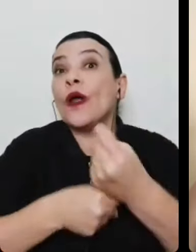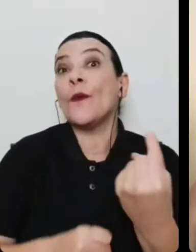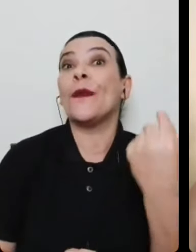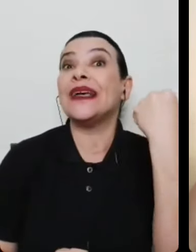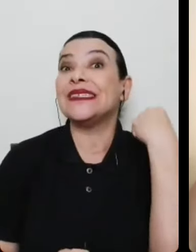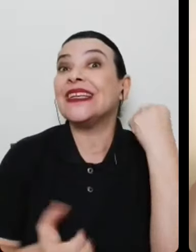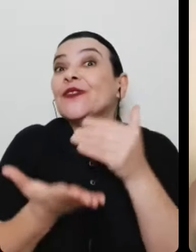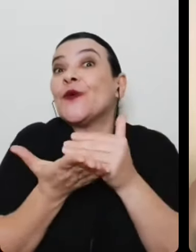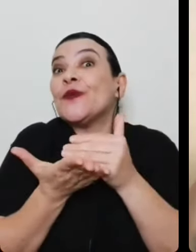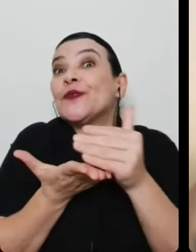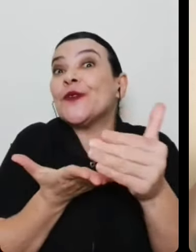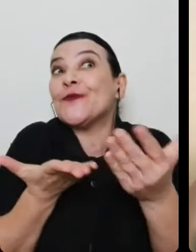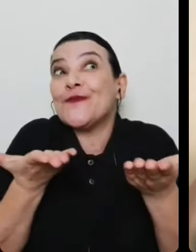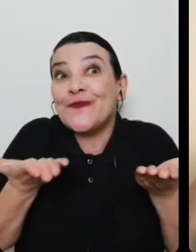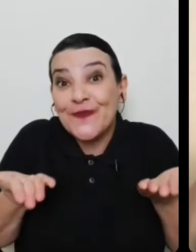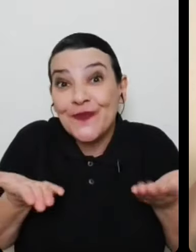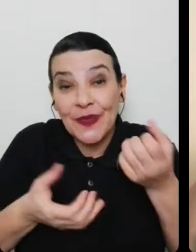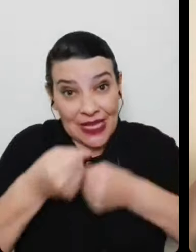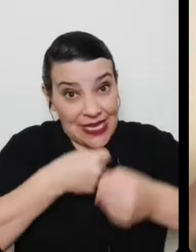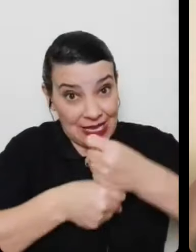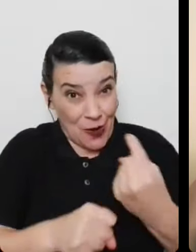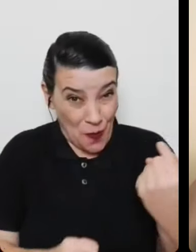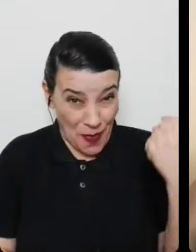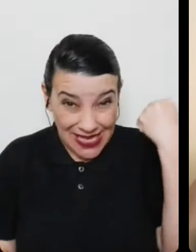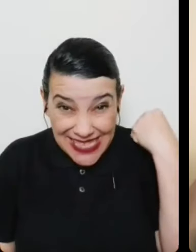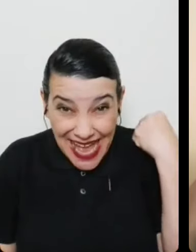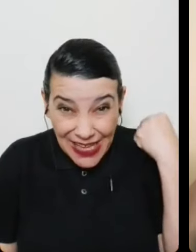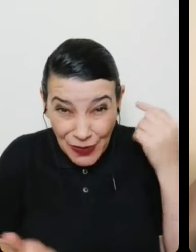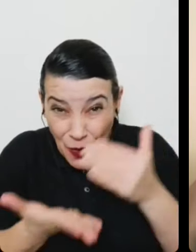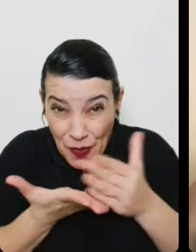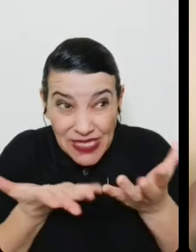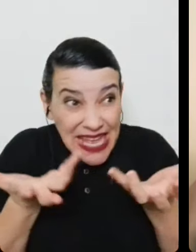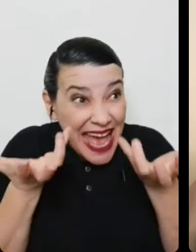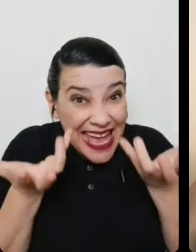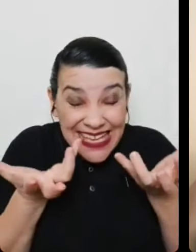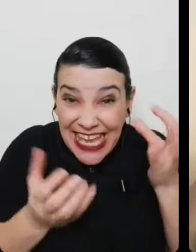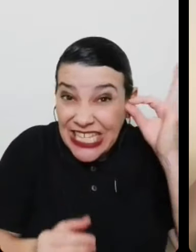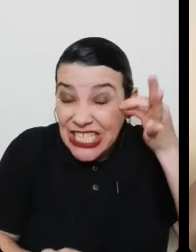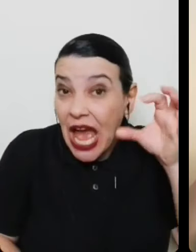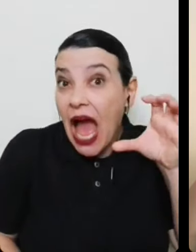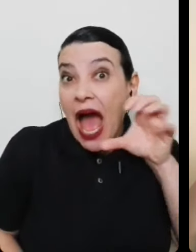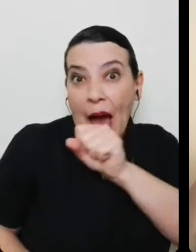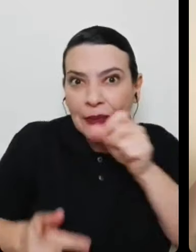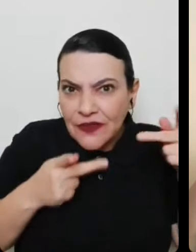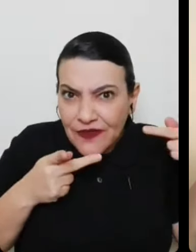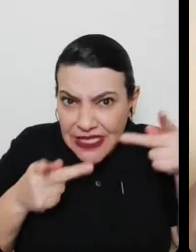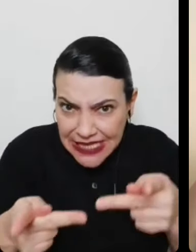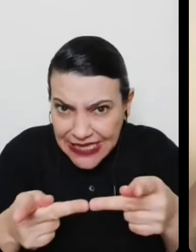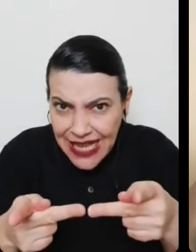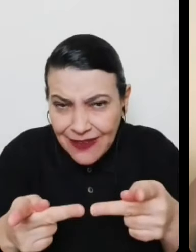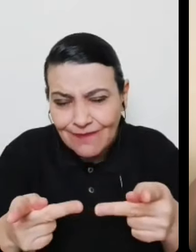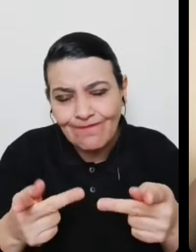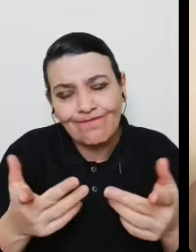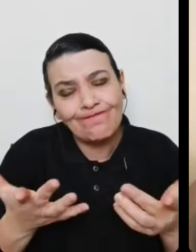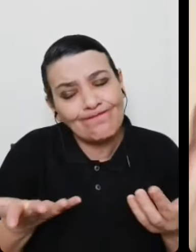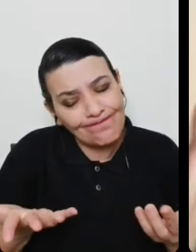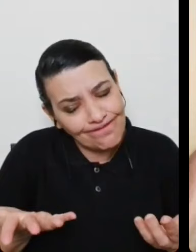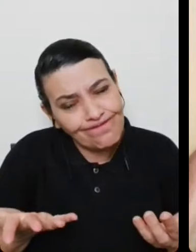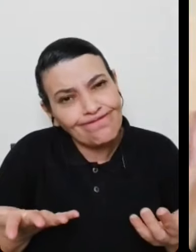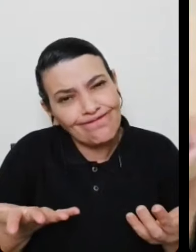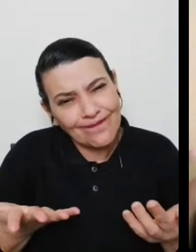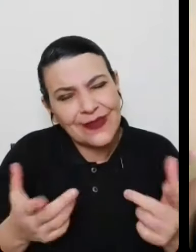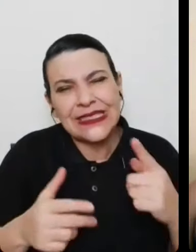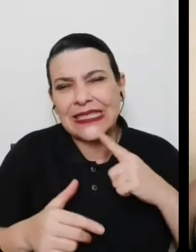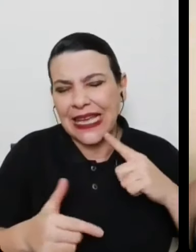aí, como você começou ano passado, você espera que elas apareçam logo, porque você começou. Então, são